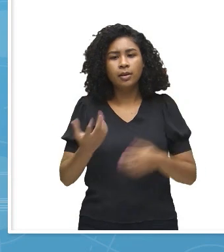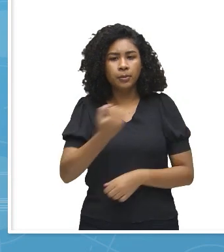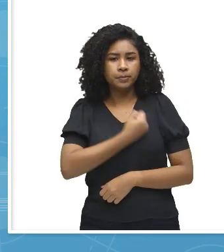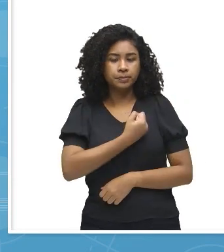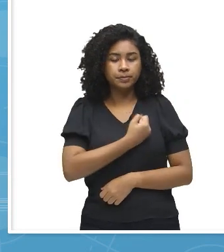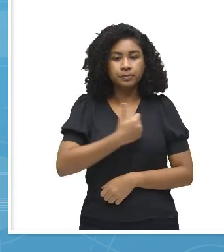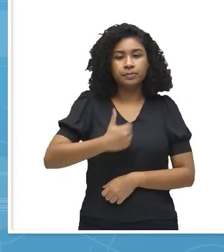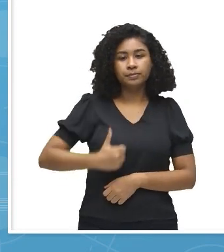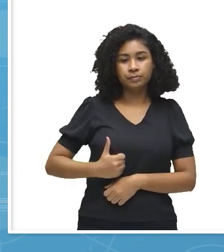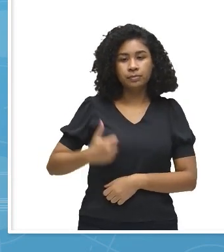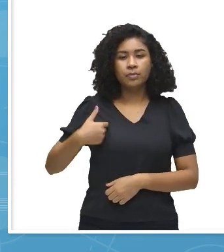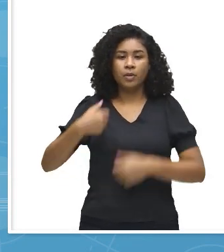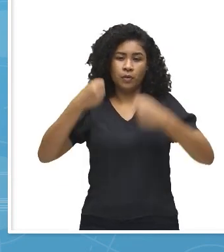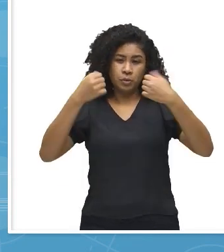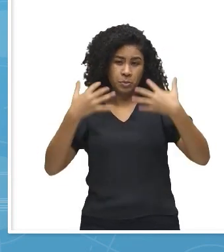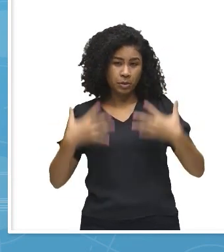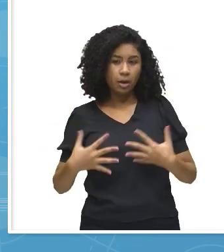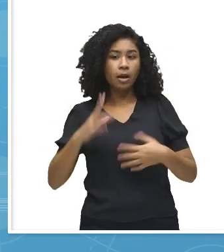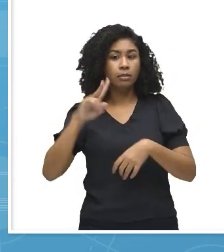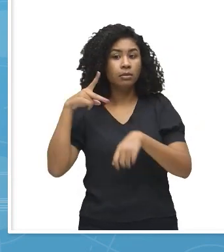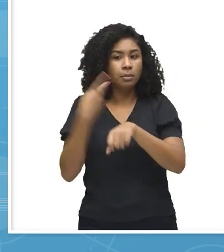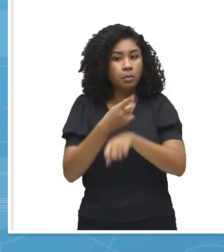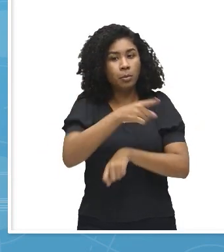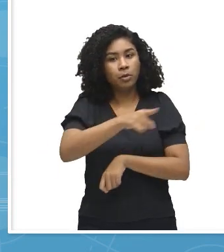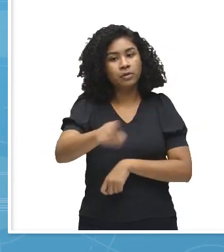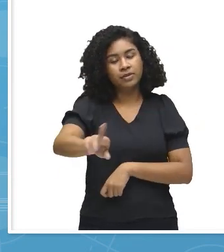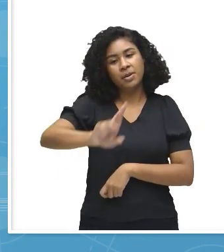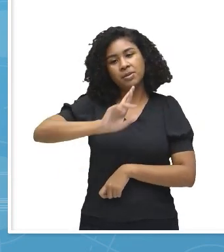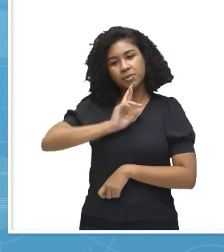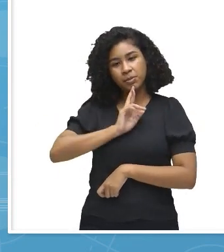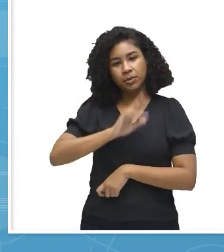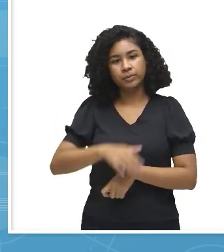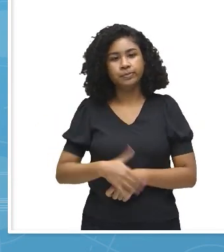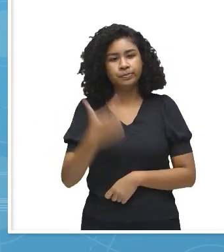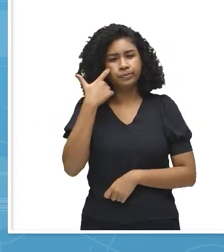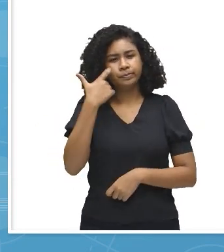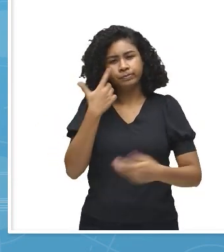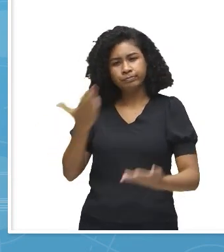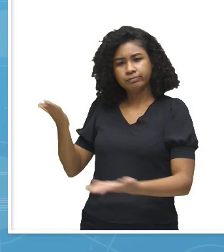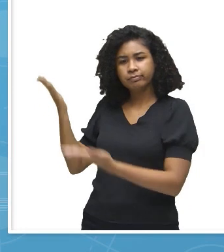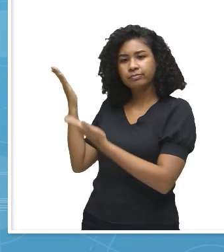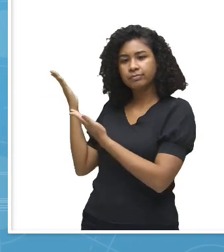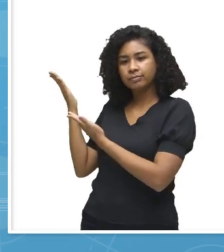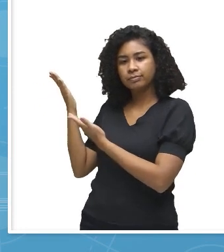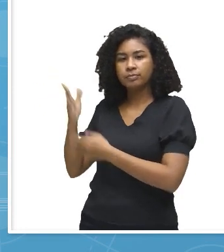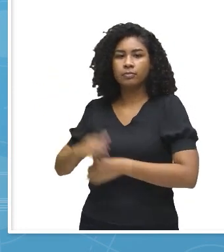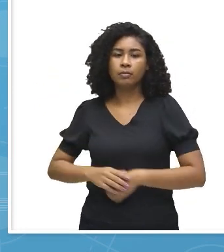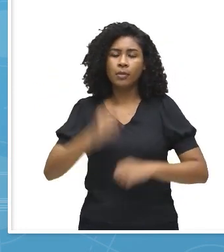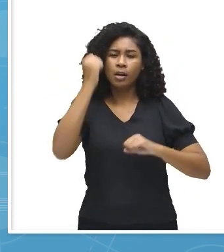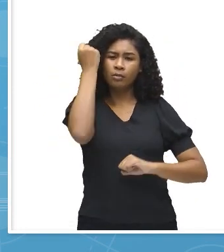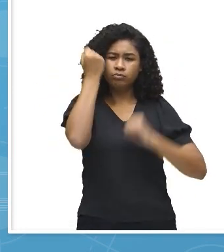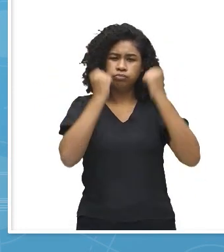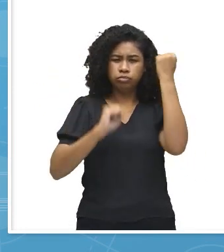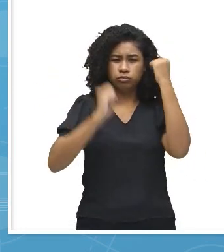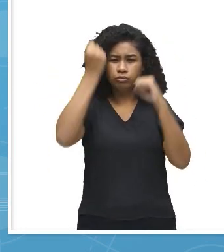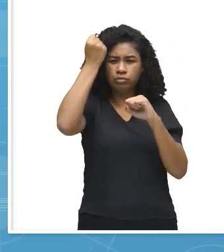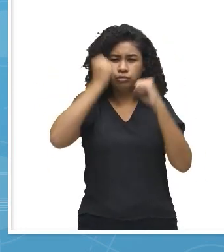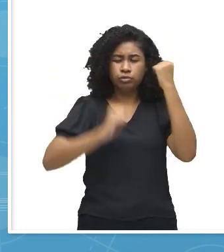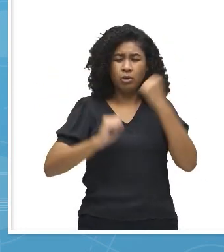com vocês e depois vocês respondem. Então nós temos aí que a industrialização é um dos principais agentes